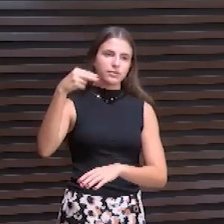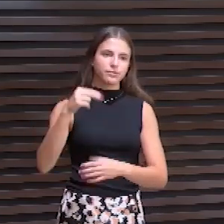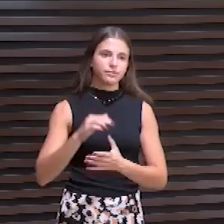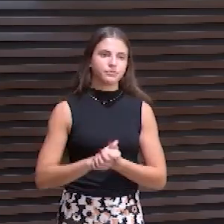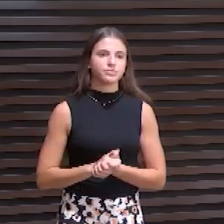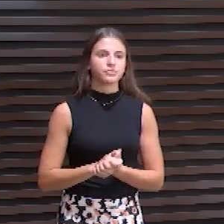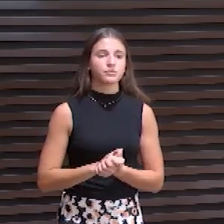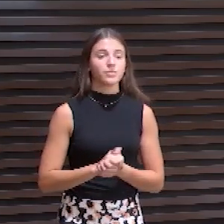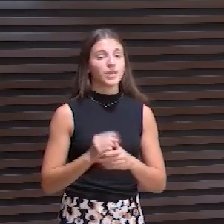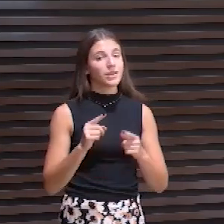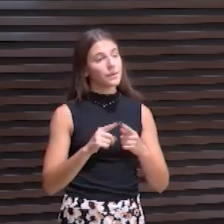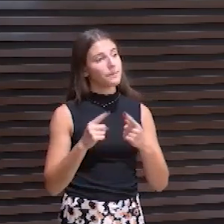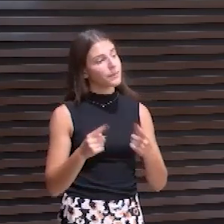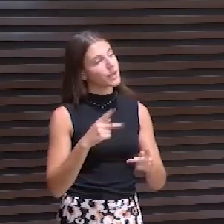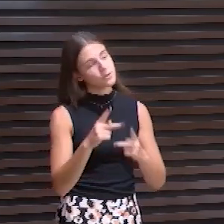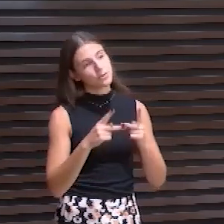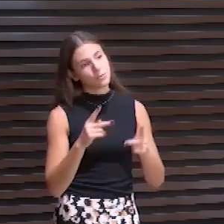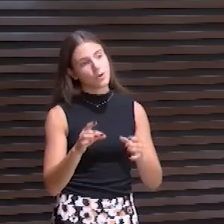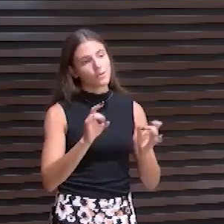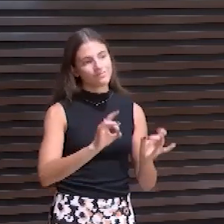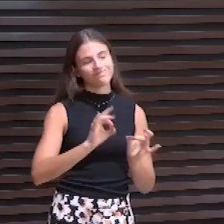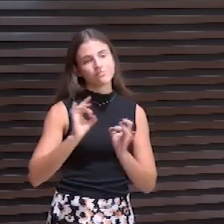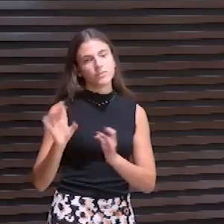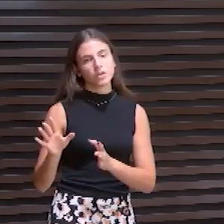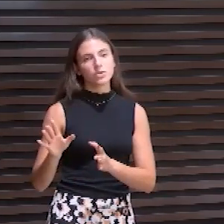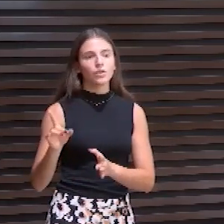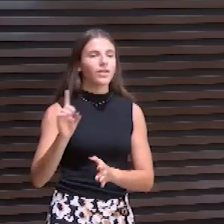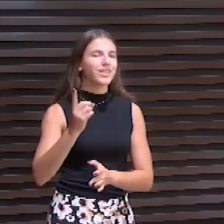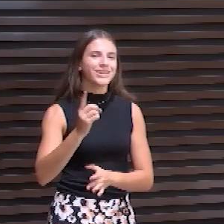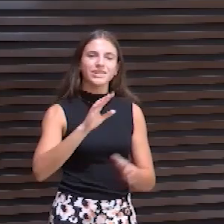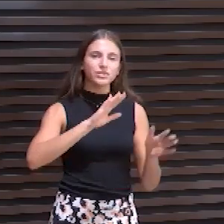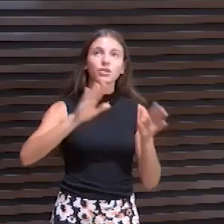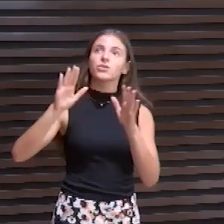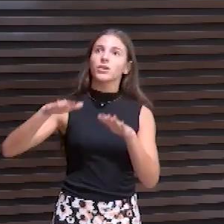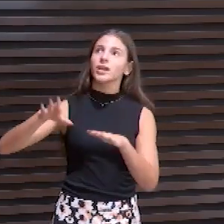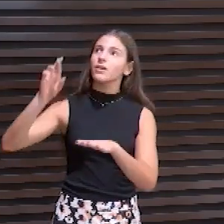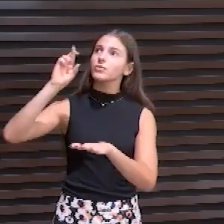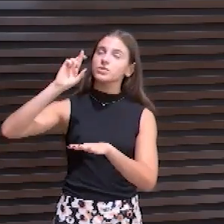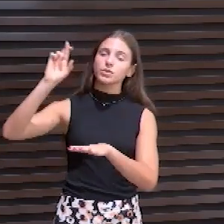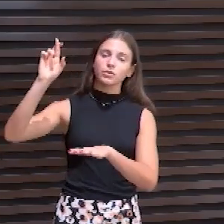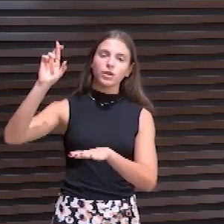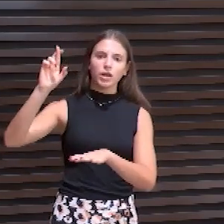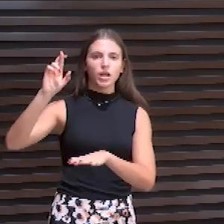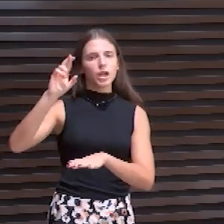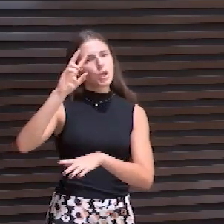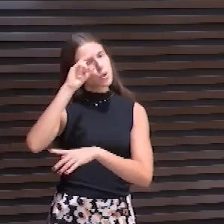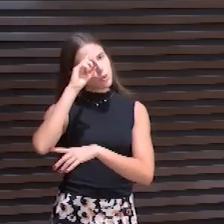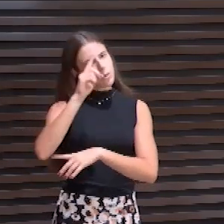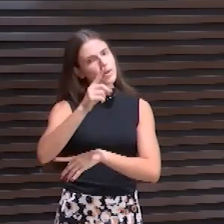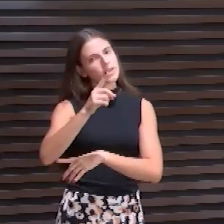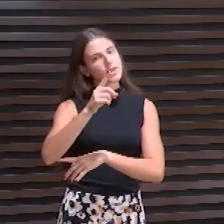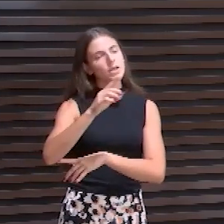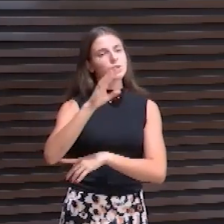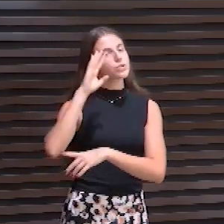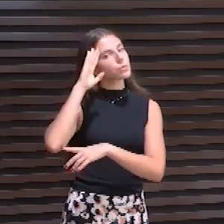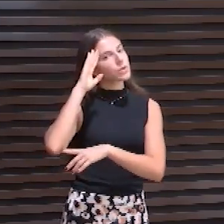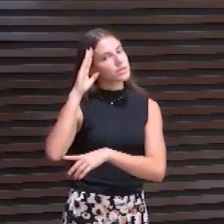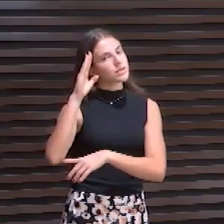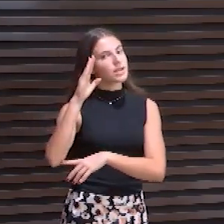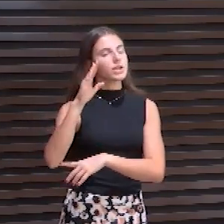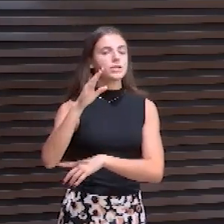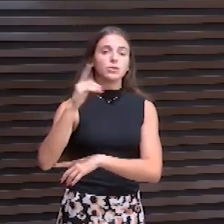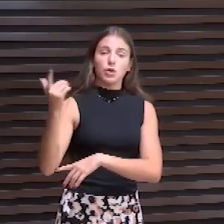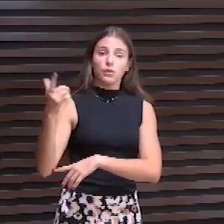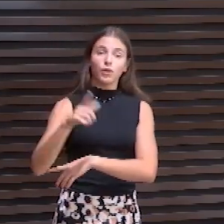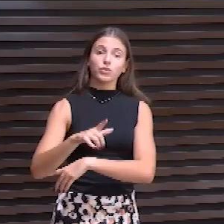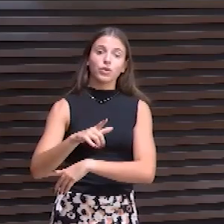E eles rejeitavam. E eles não adoravam ao Senhor. E aquele comandante do exército inimigo voltou adorando o Deus de Israel. Então